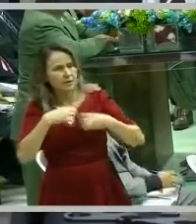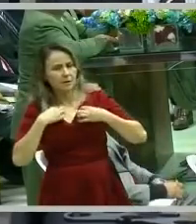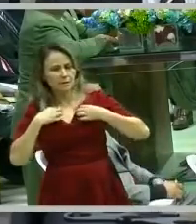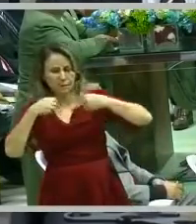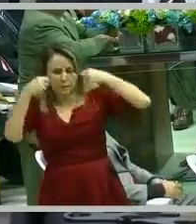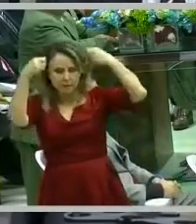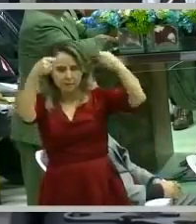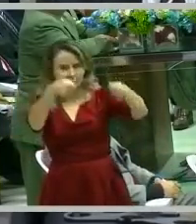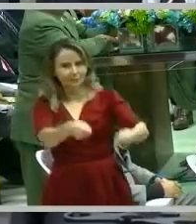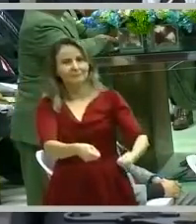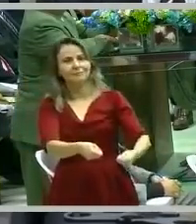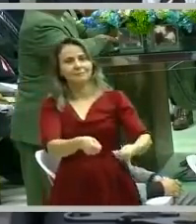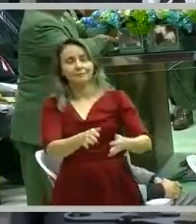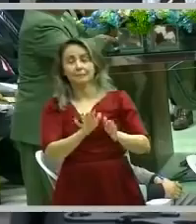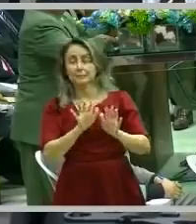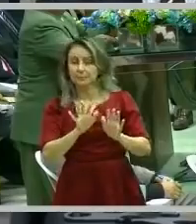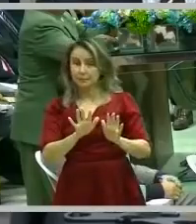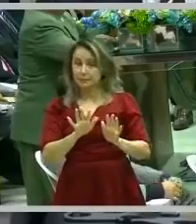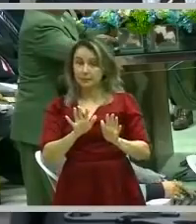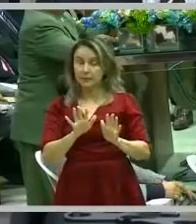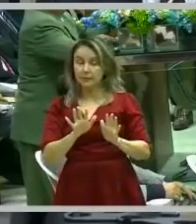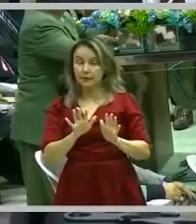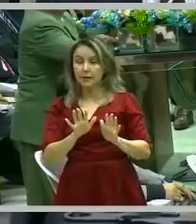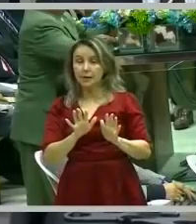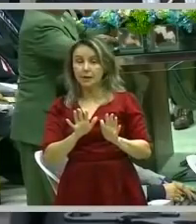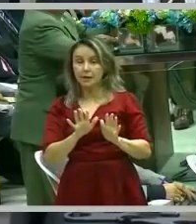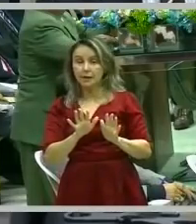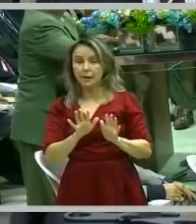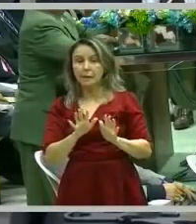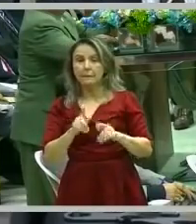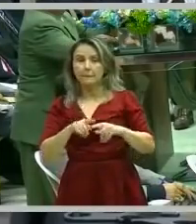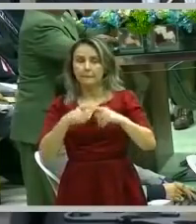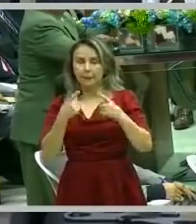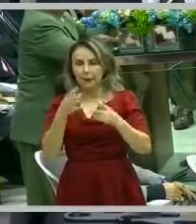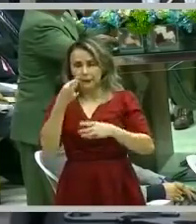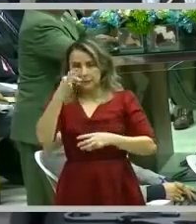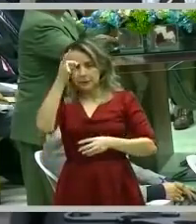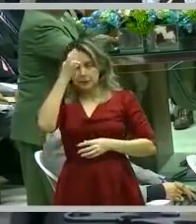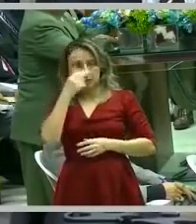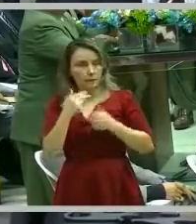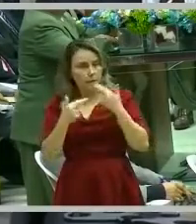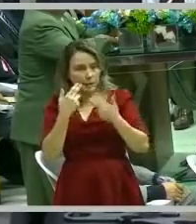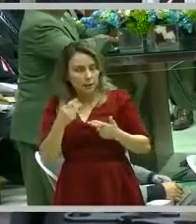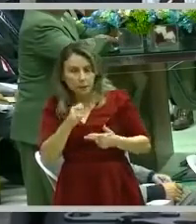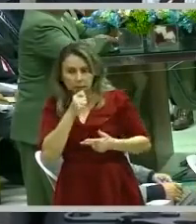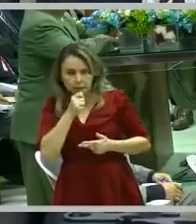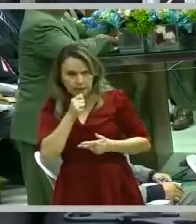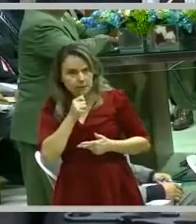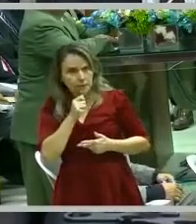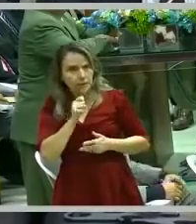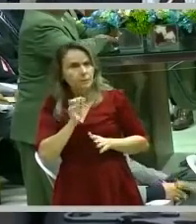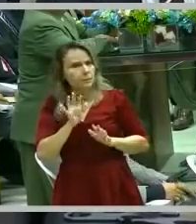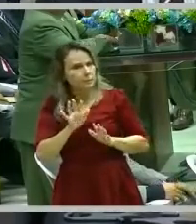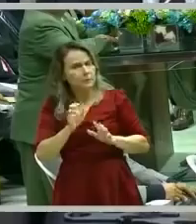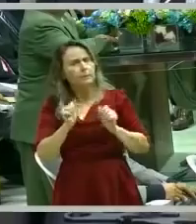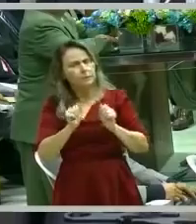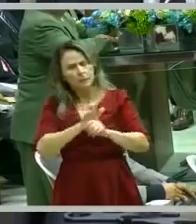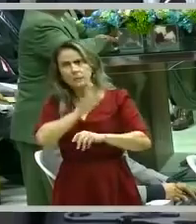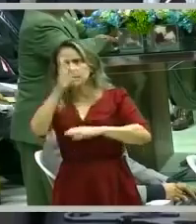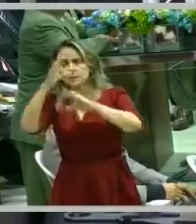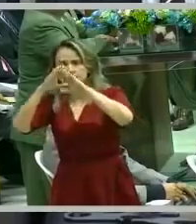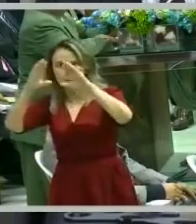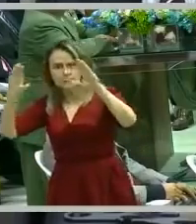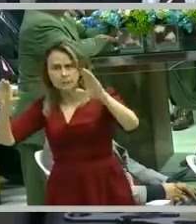Né? Não significa dizer que você não vai para o céu porque não foi revestido, não recebeu o óleo. Não. O óleo da unção